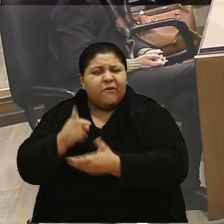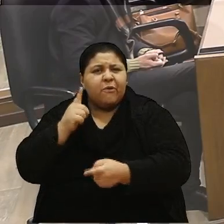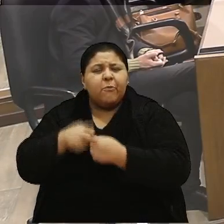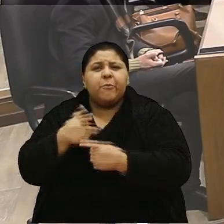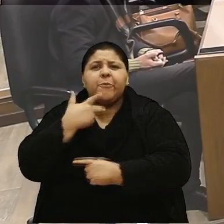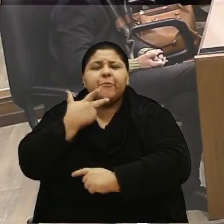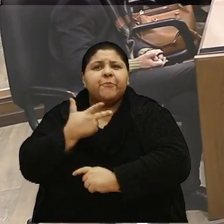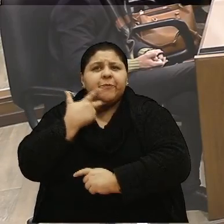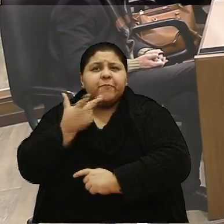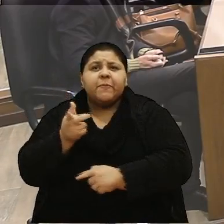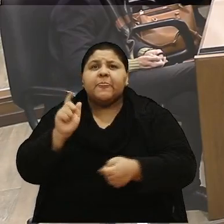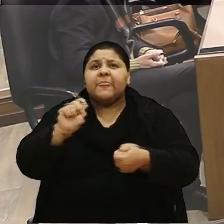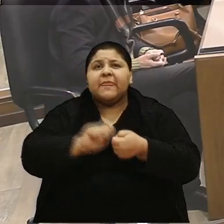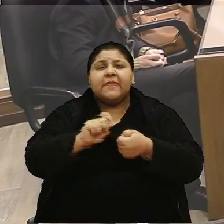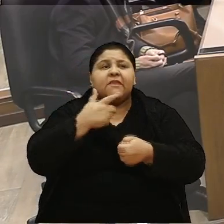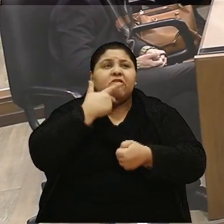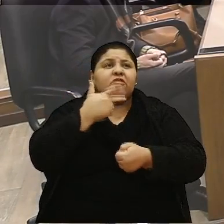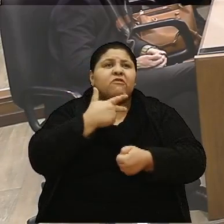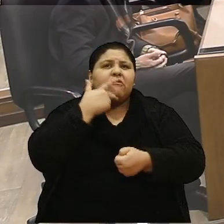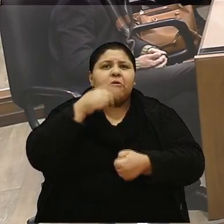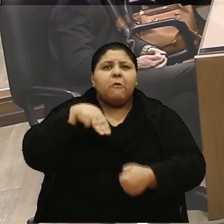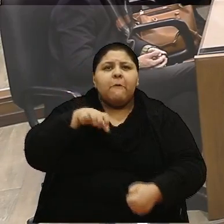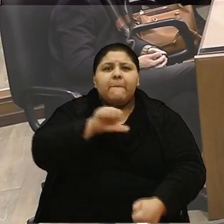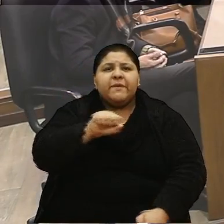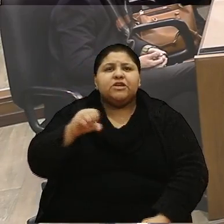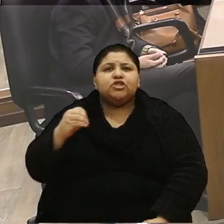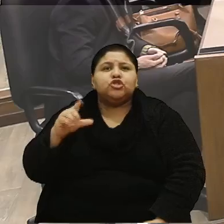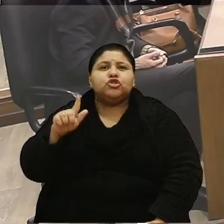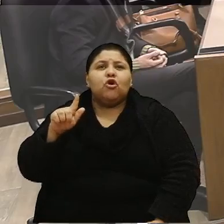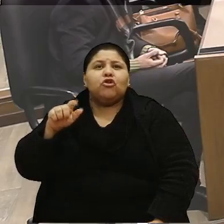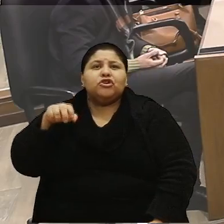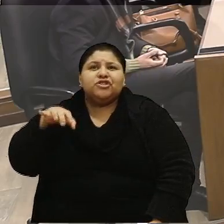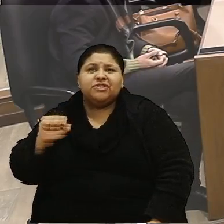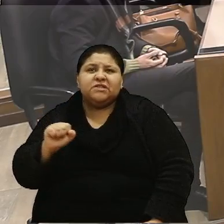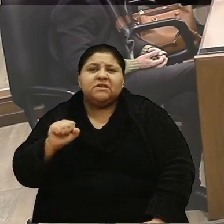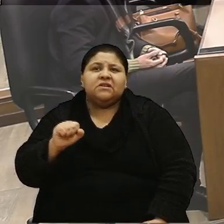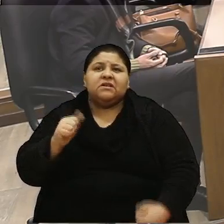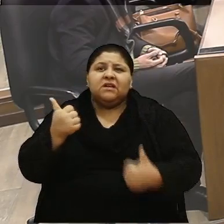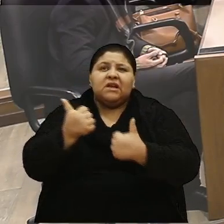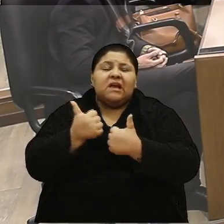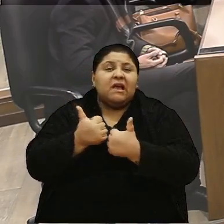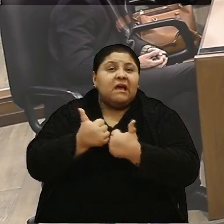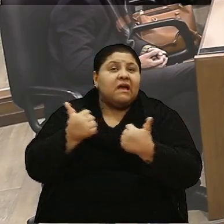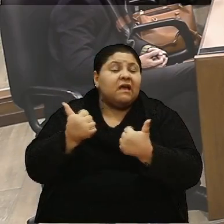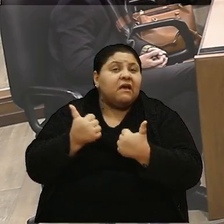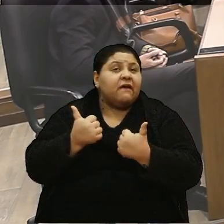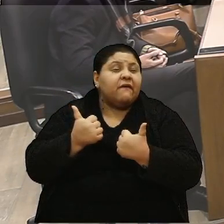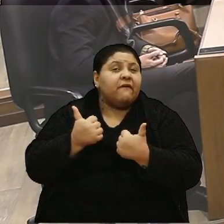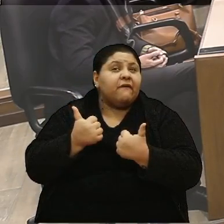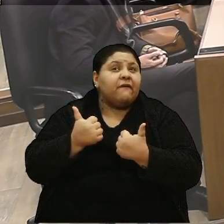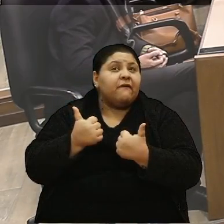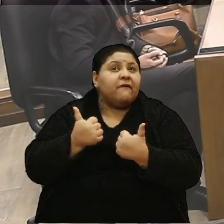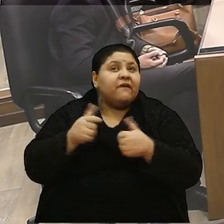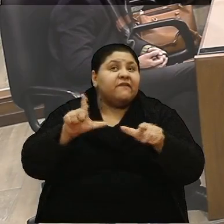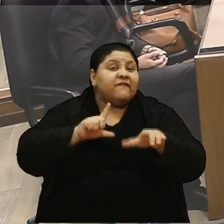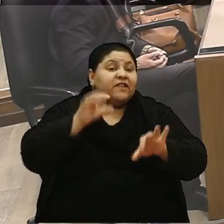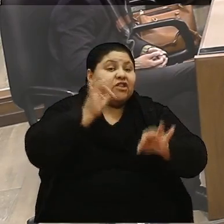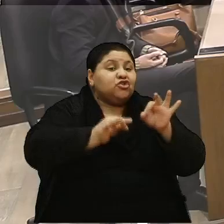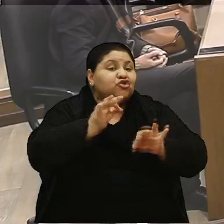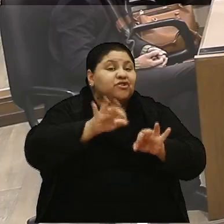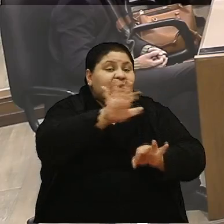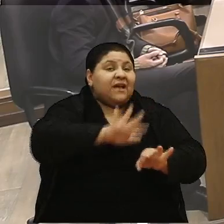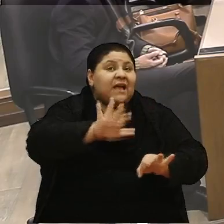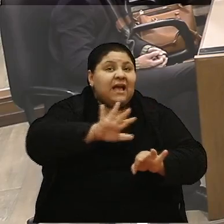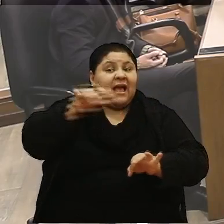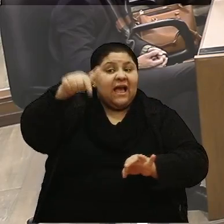assim, fazer uma fala misógina. É que a censura não deve ser feita aqui, ela deve ser feita na questão judiciária. Essa nossa, aqui que